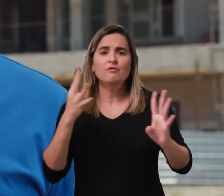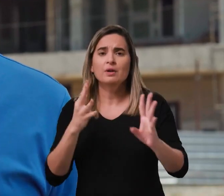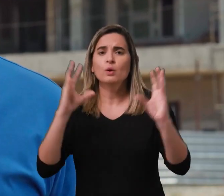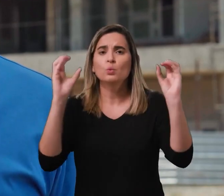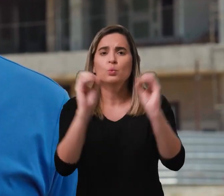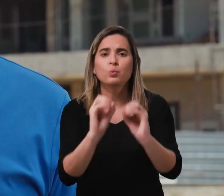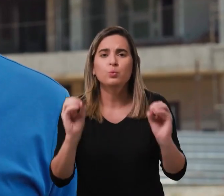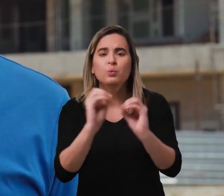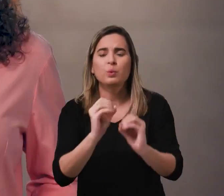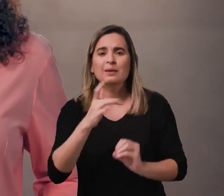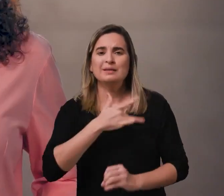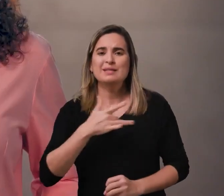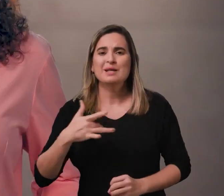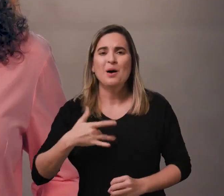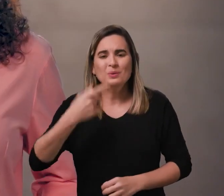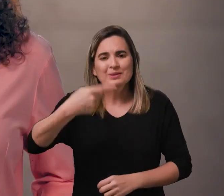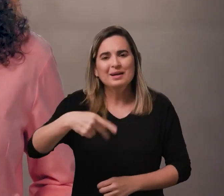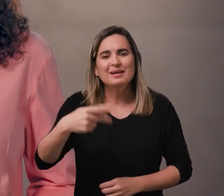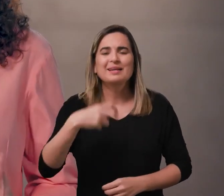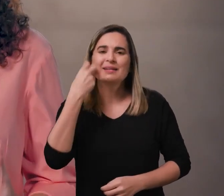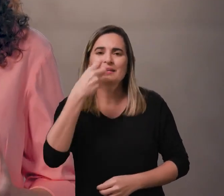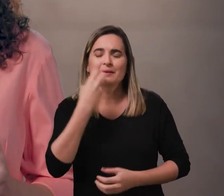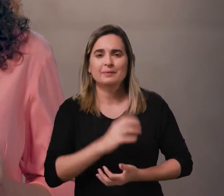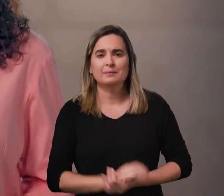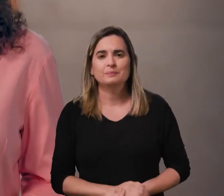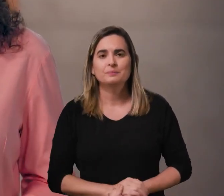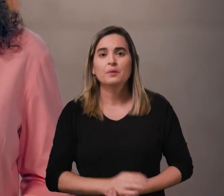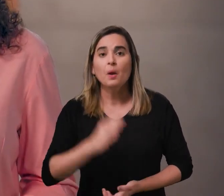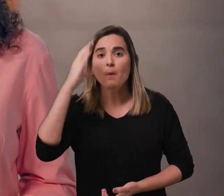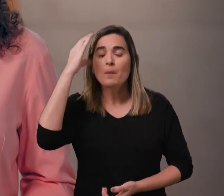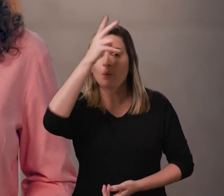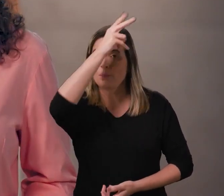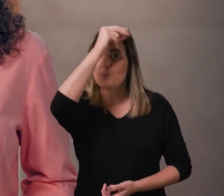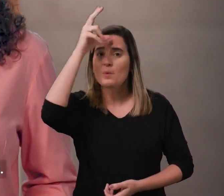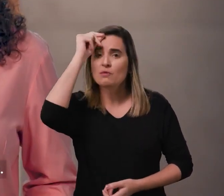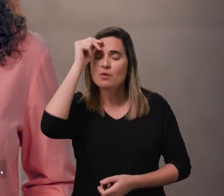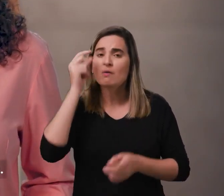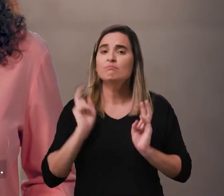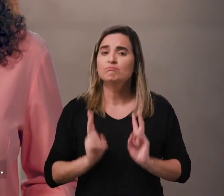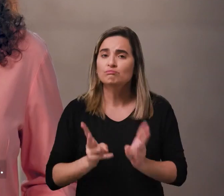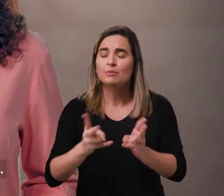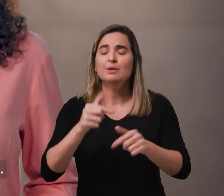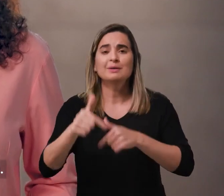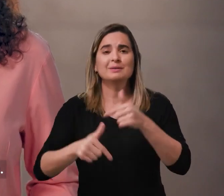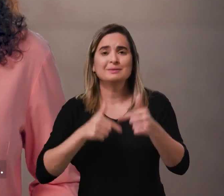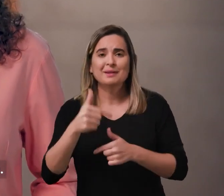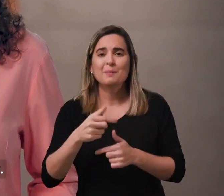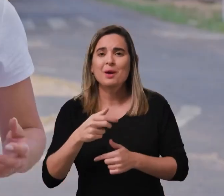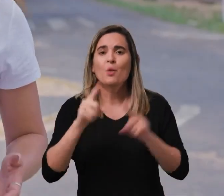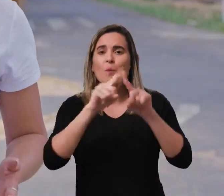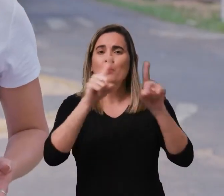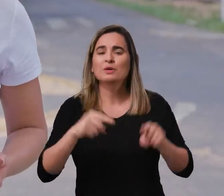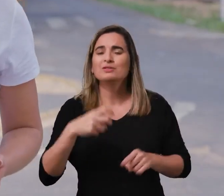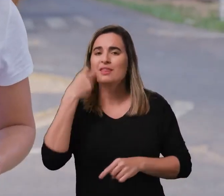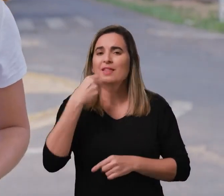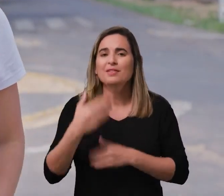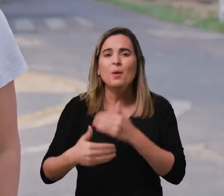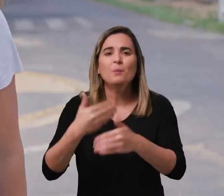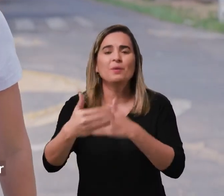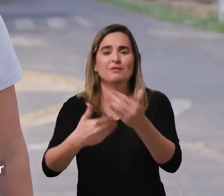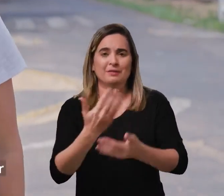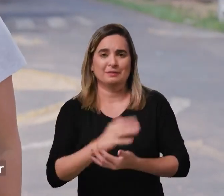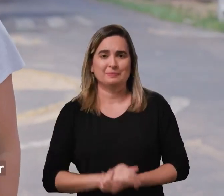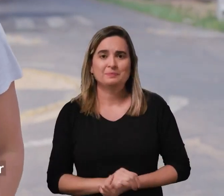saúde pública em Natal. Com Paulinho Prefeito, o trabalho continua e o projeto é Natal pra Frente. Aqui na Zona